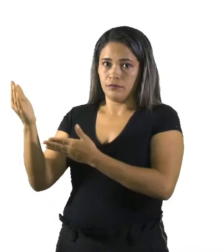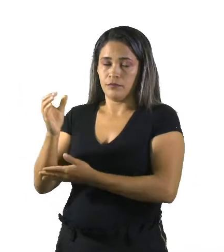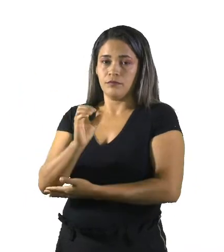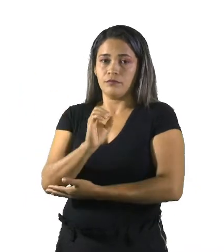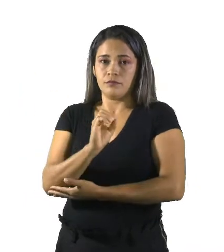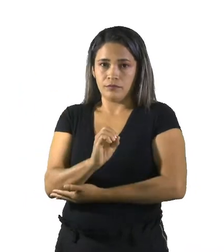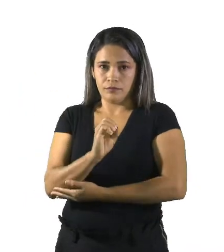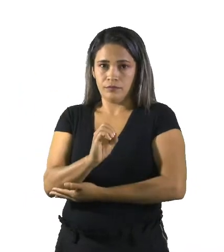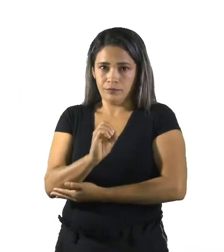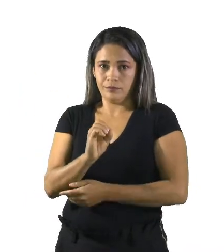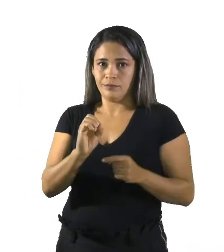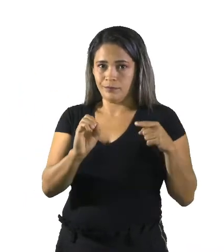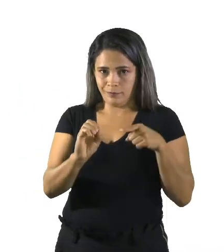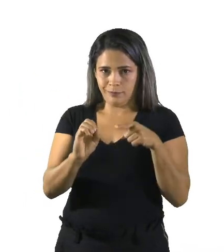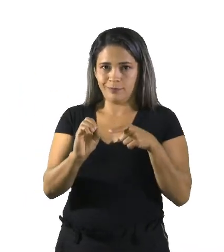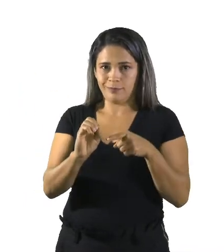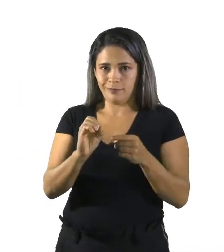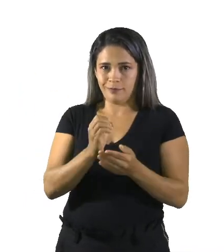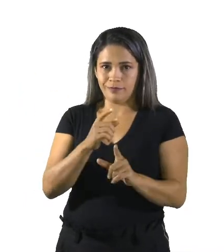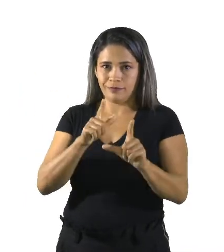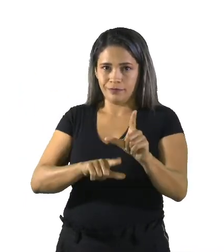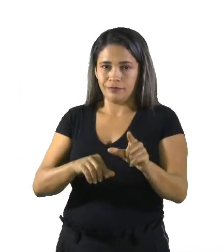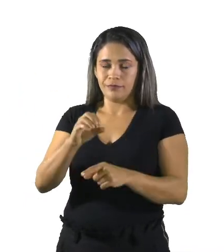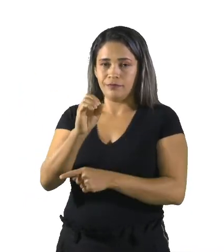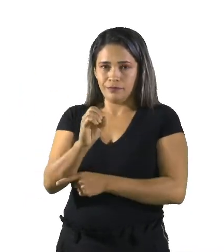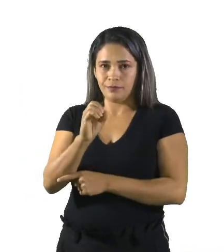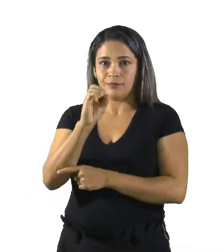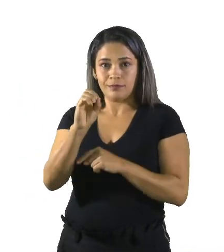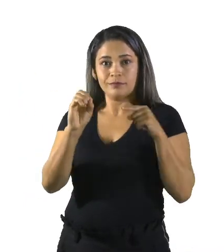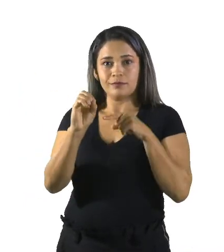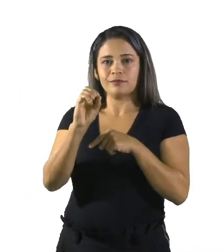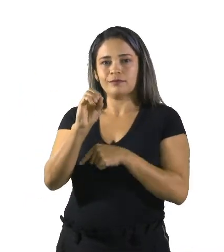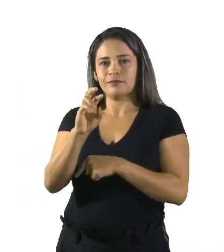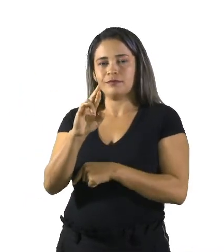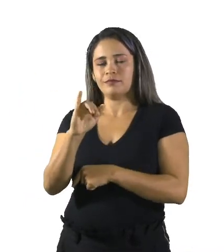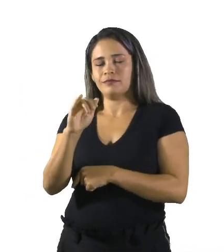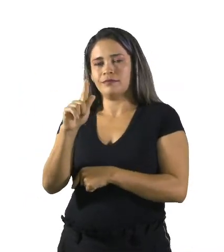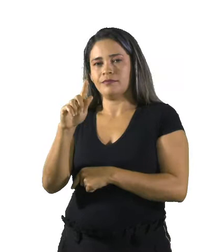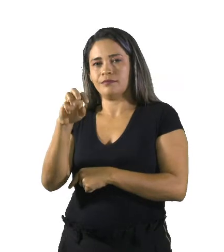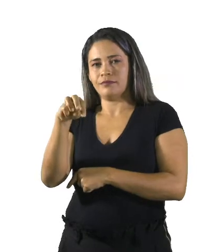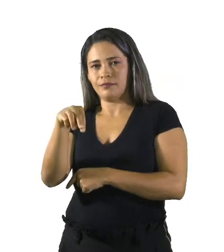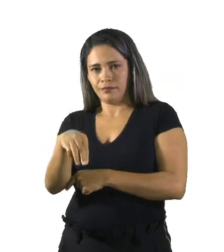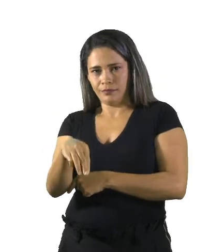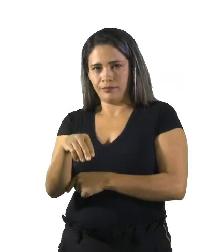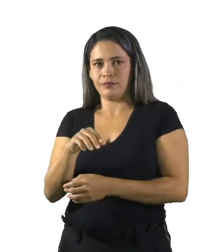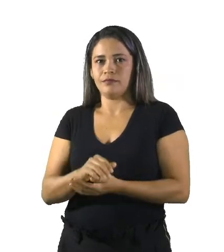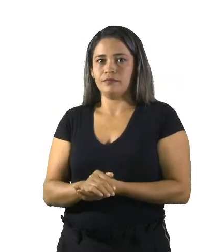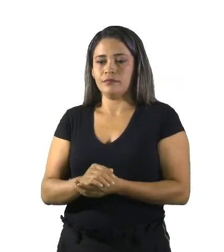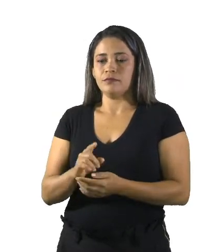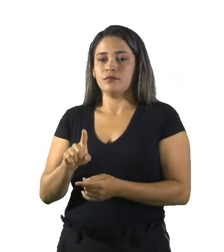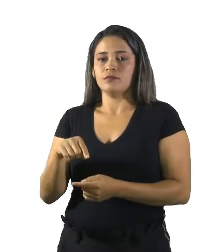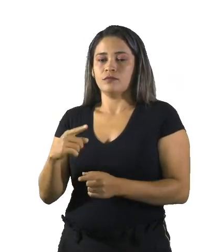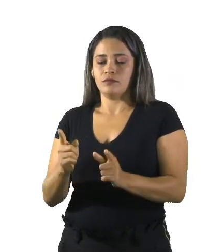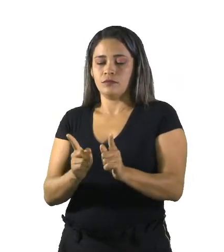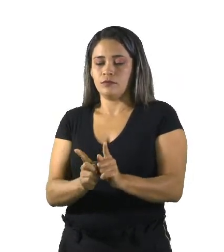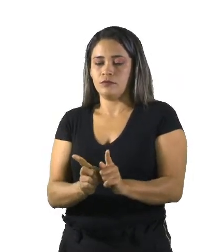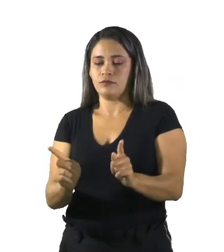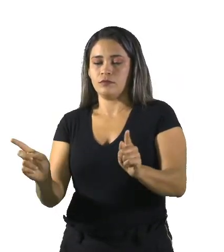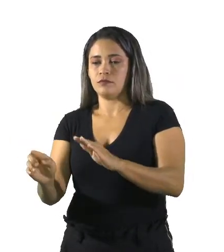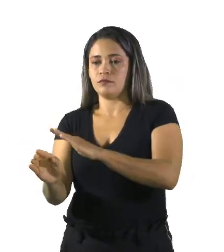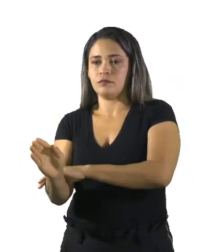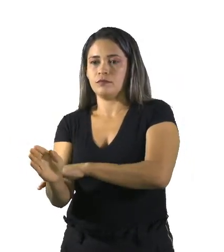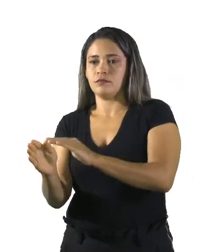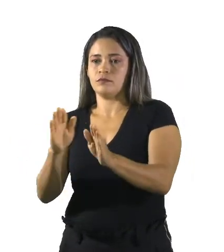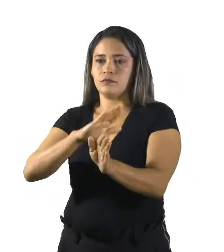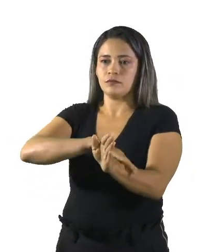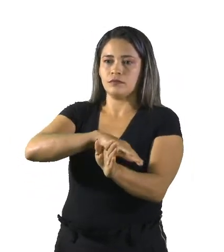O de origem. O outro elemento do nosso ângulo são os lados. E os lados são, na verdade,